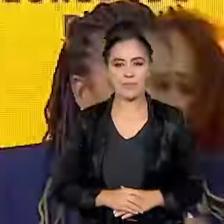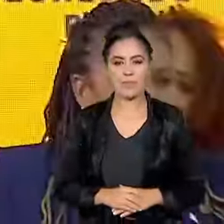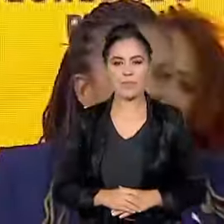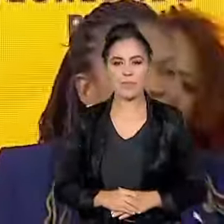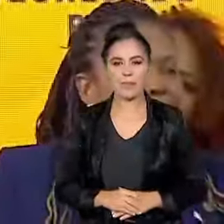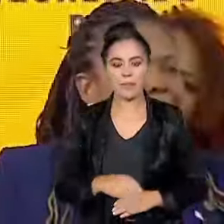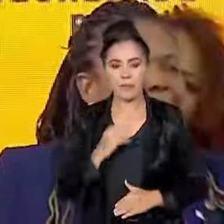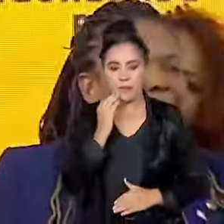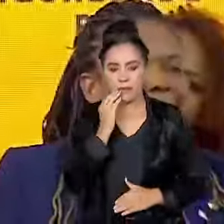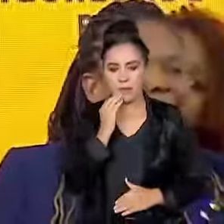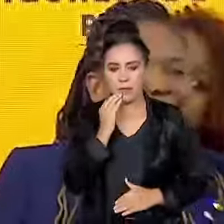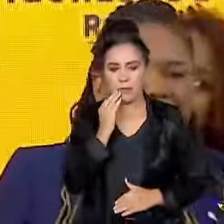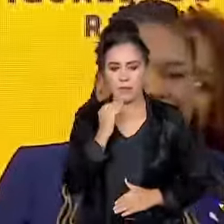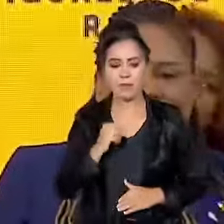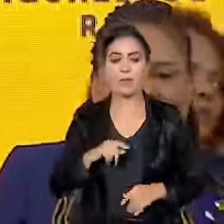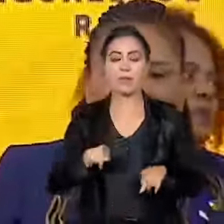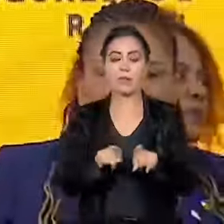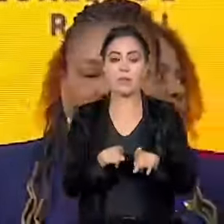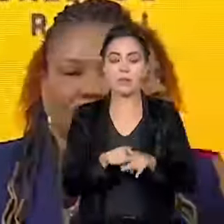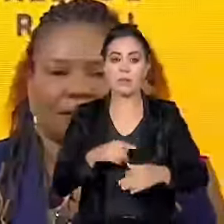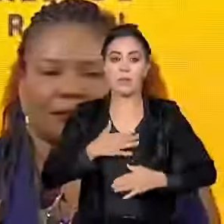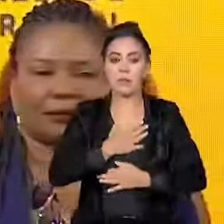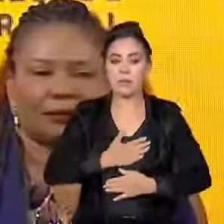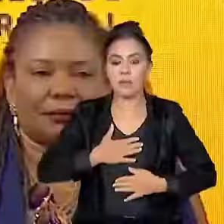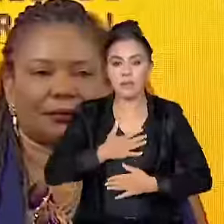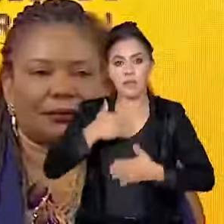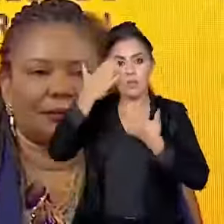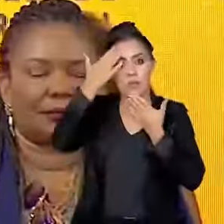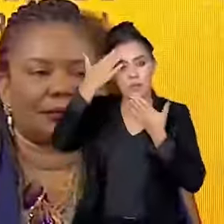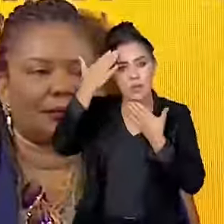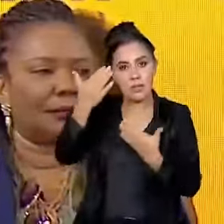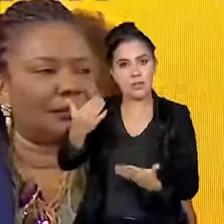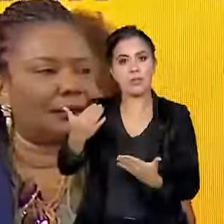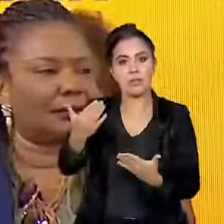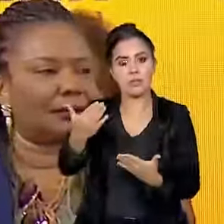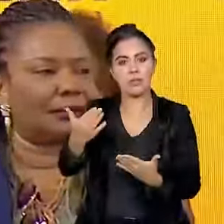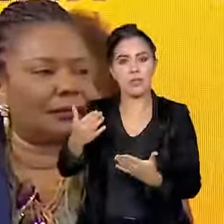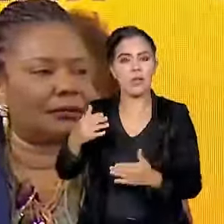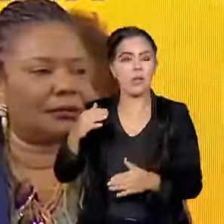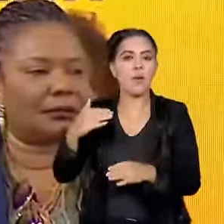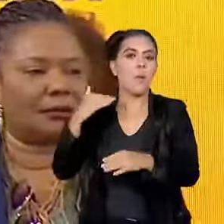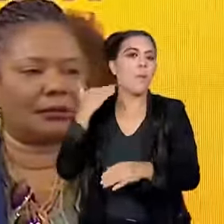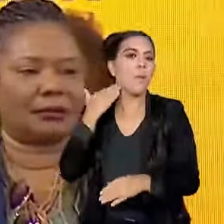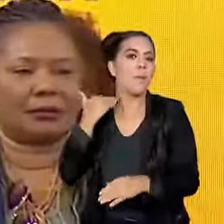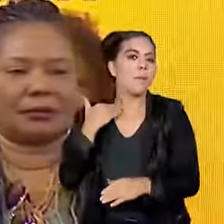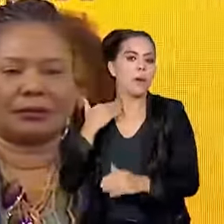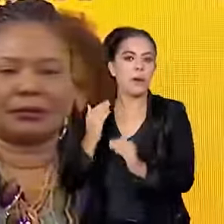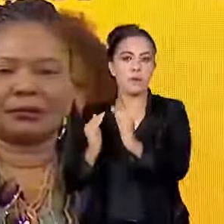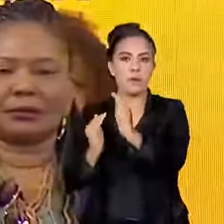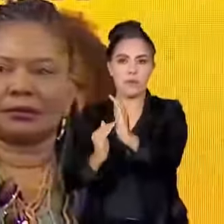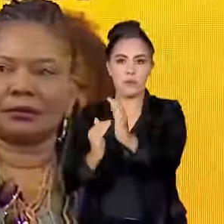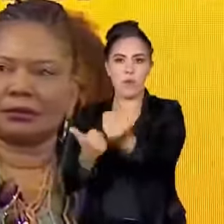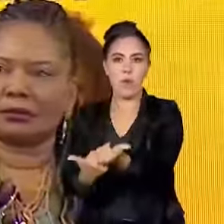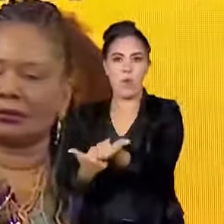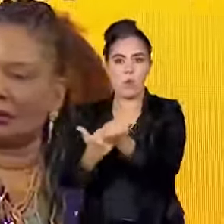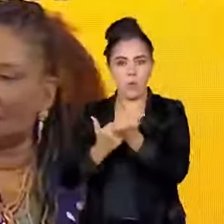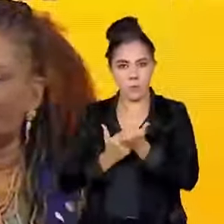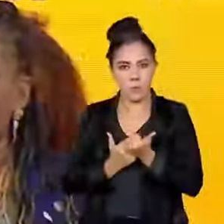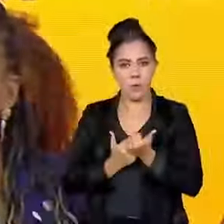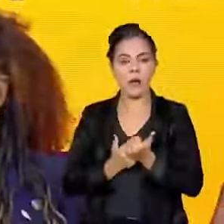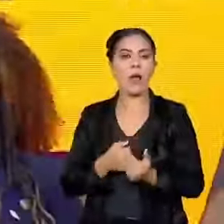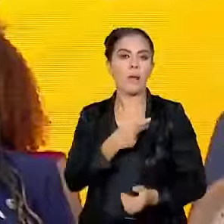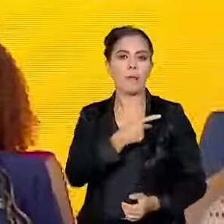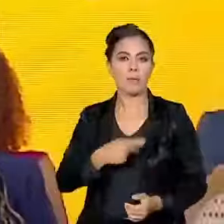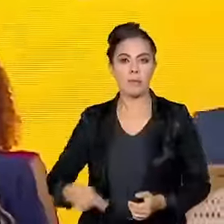Bom, queria agradecer mais uma vez, teve uma fala, mas o apoio do Banco do Brasil, a presidenta Tarciana está em outra